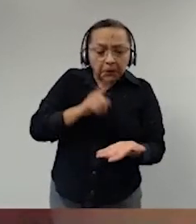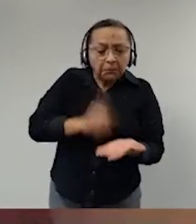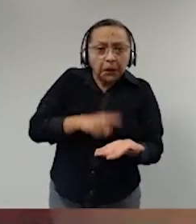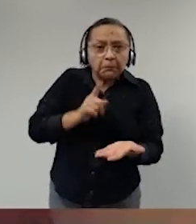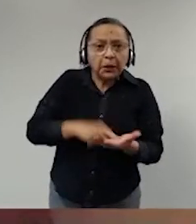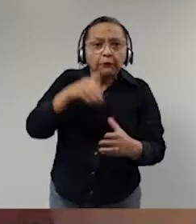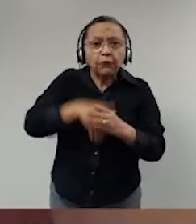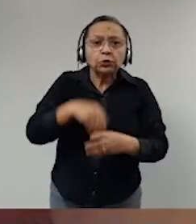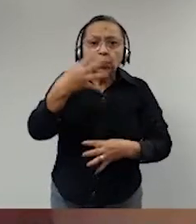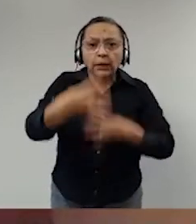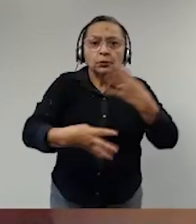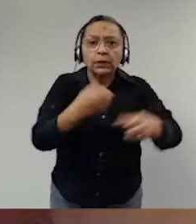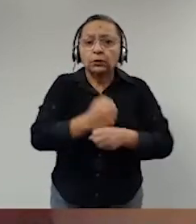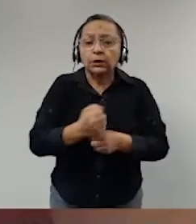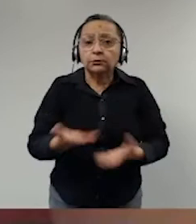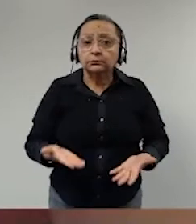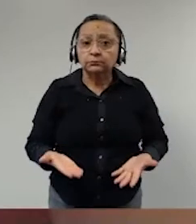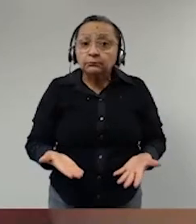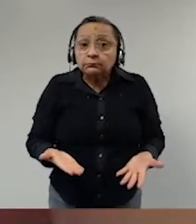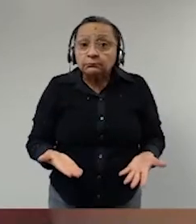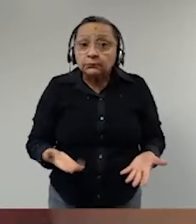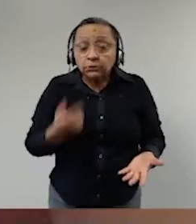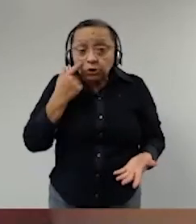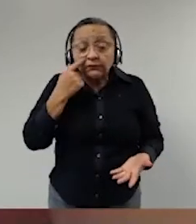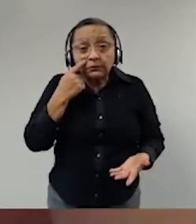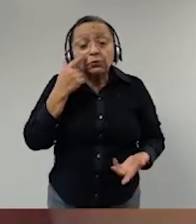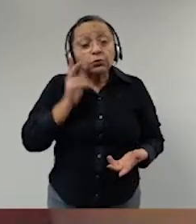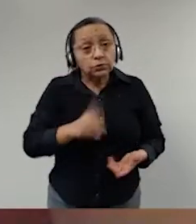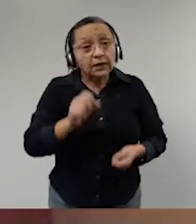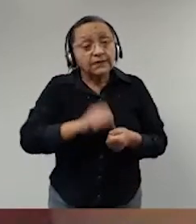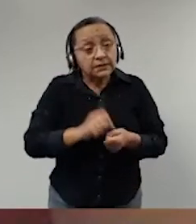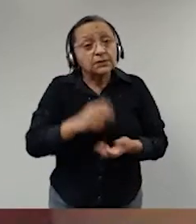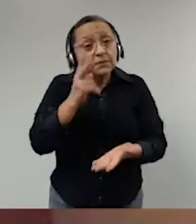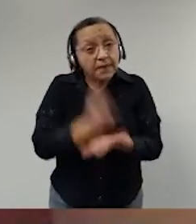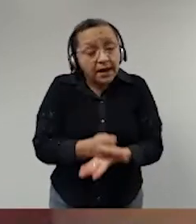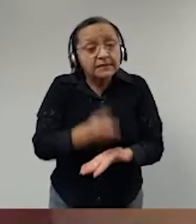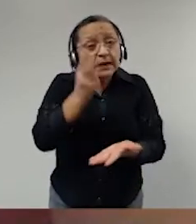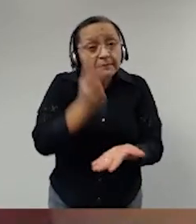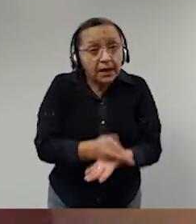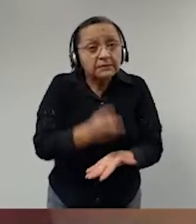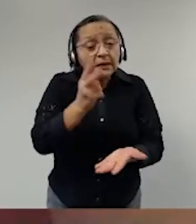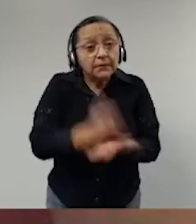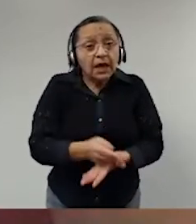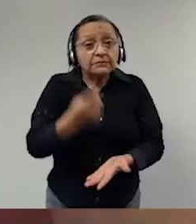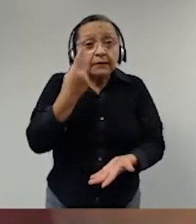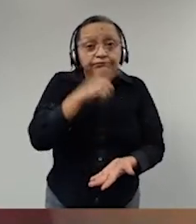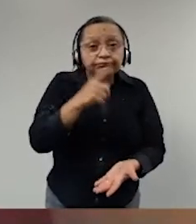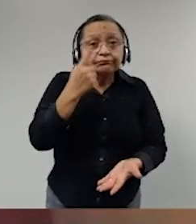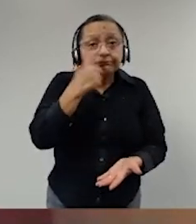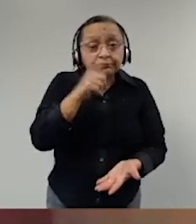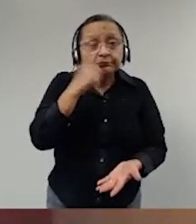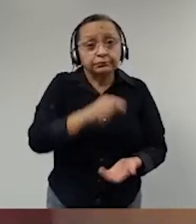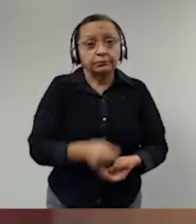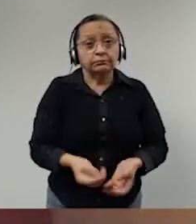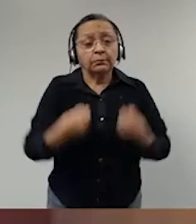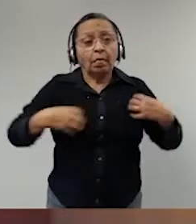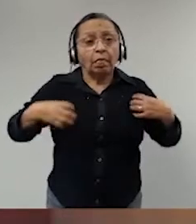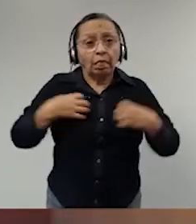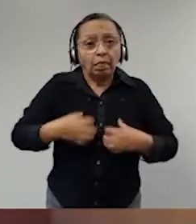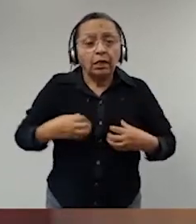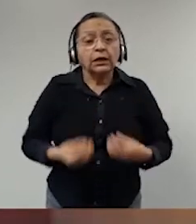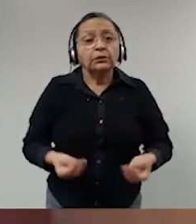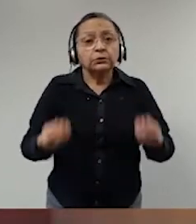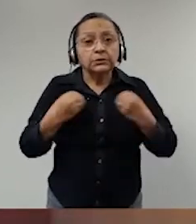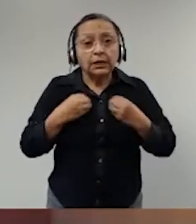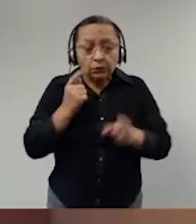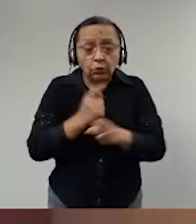anos. Porque senão nós vamos reproduzir as mesmas insatisfações sociais que nos levaram nesse buraco sem fim que a